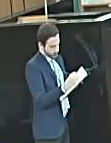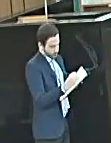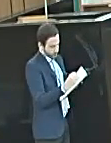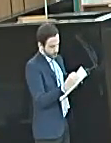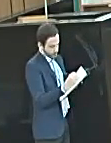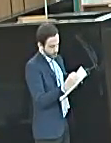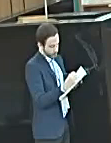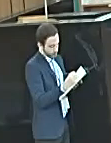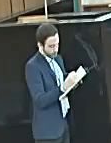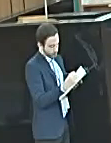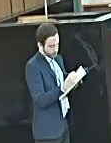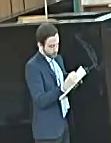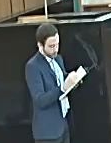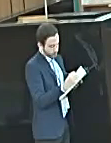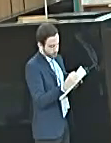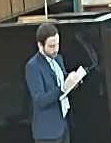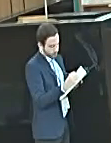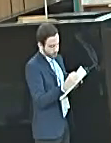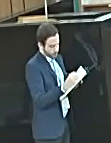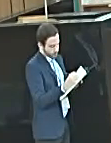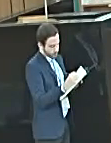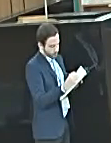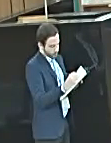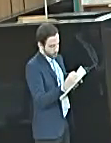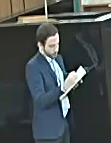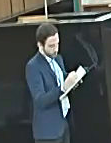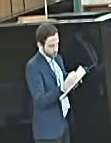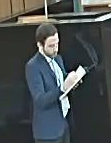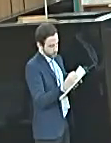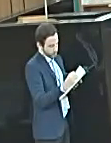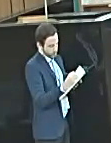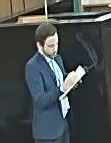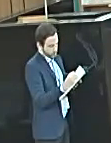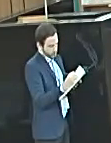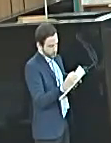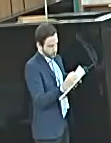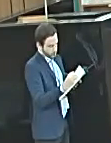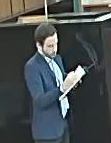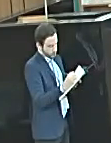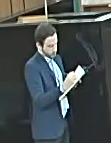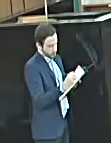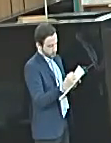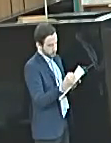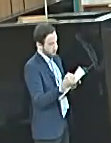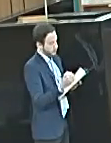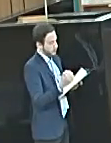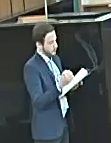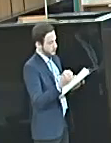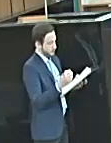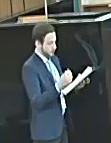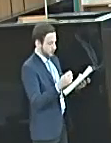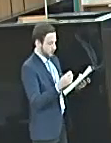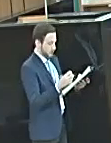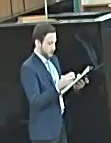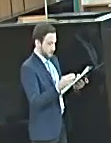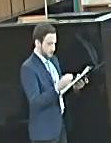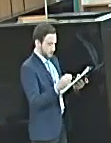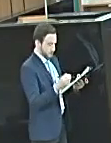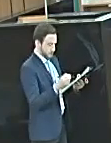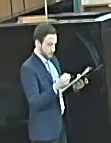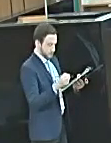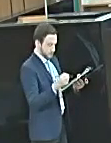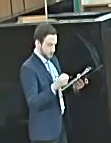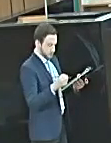porque queria a gente ou aquela gente agrediu alguém que nunca jogou também né não sabe como é que é o